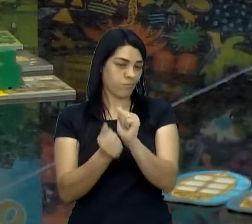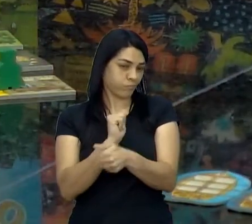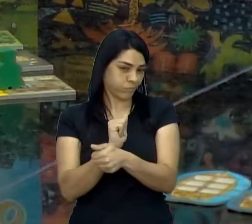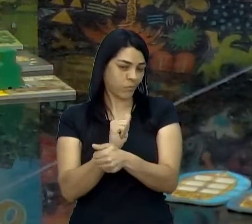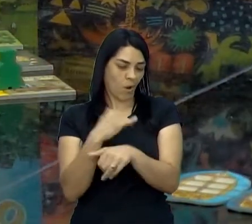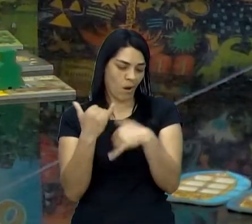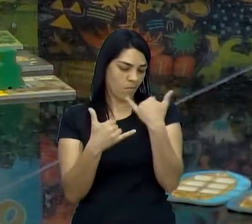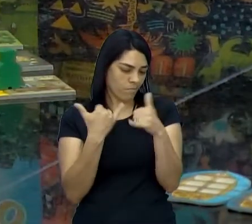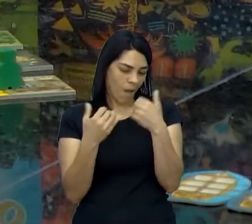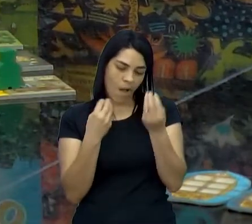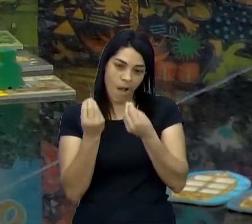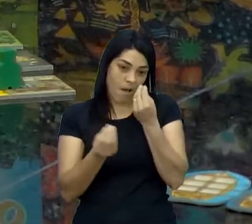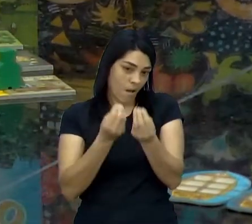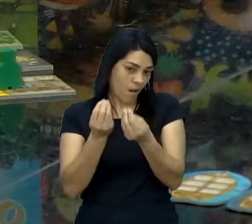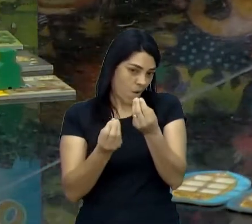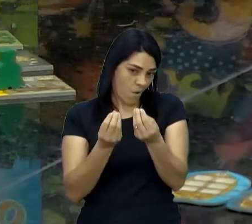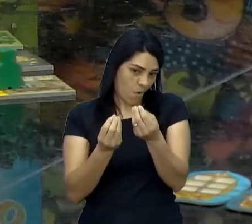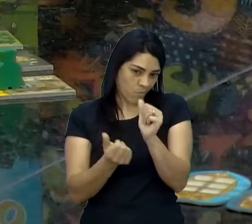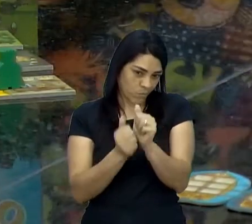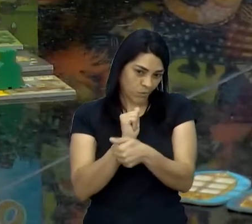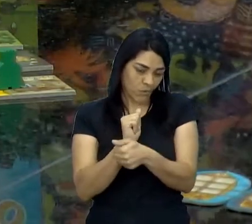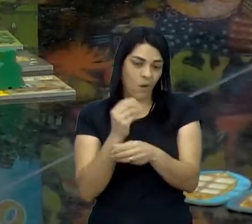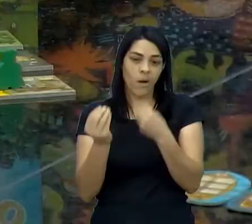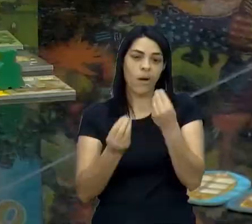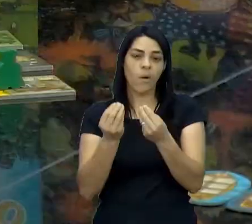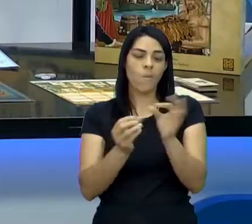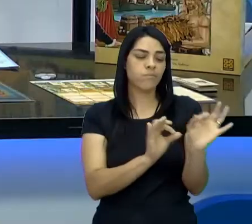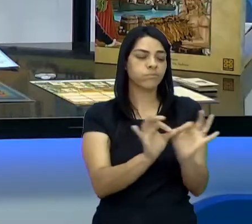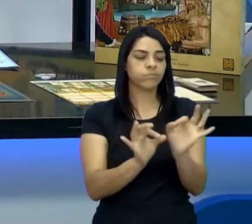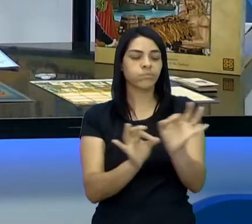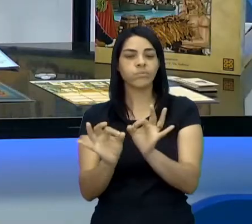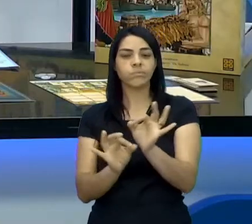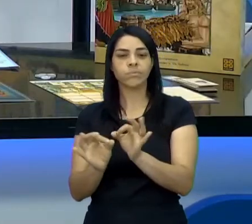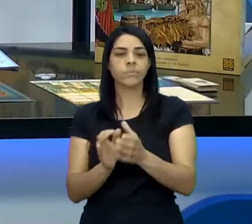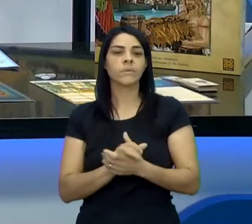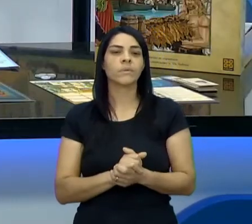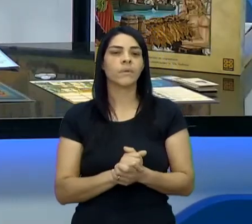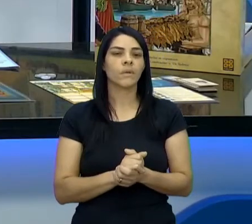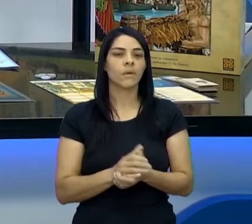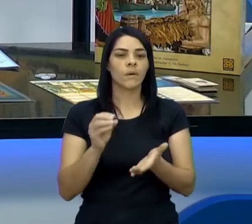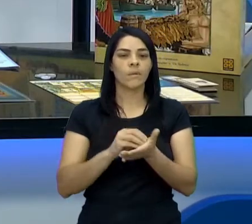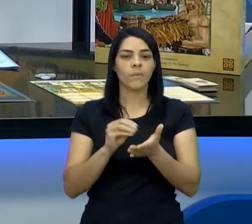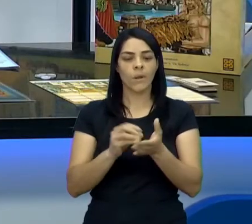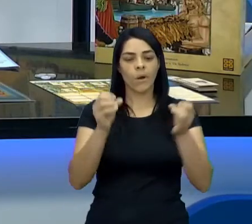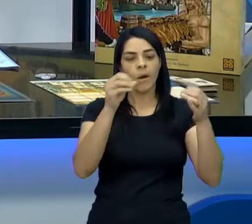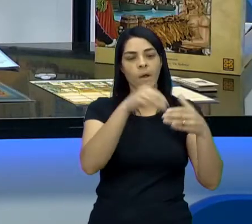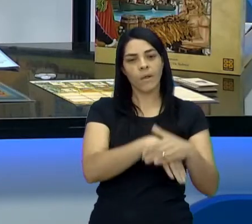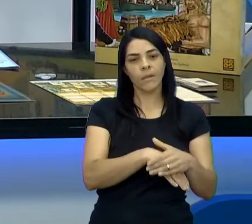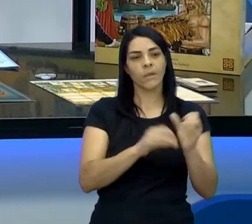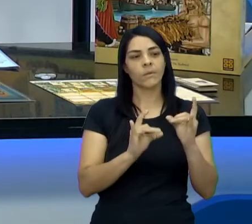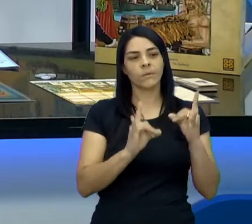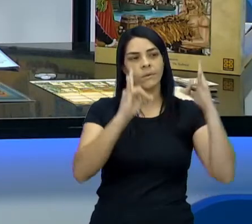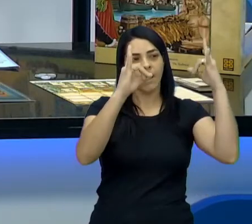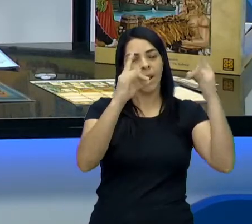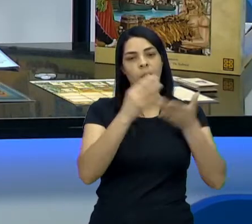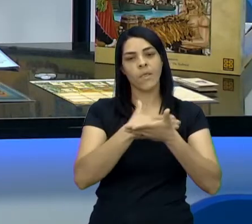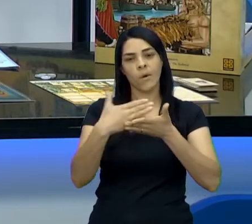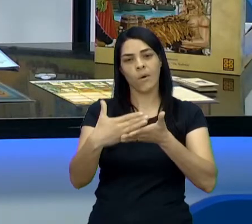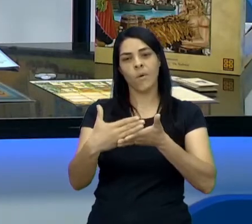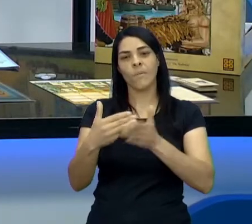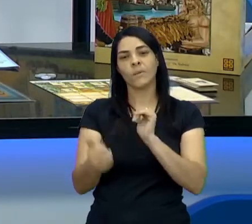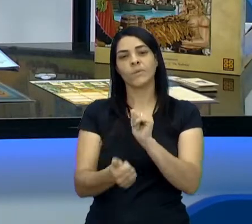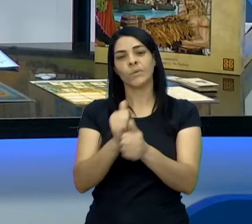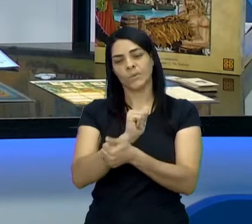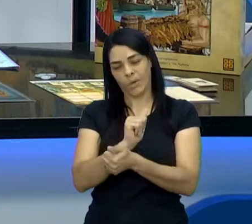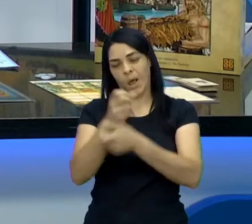de como vão ser organizados os dominós e como que você pega os dominós para colocar no castelo. Por que a gente sabe isso? O começo do jogo ele explicou, você tem que pegar os dominós